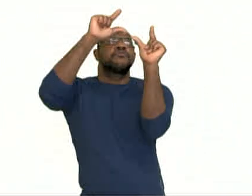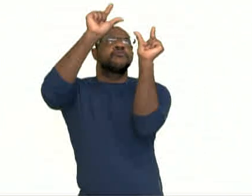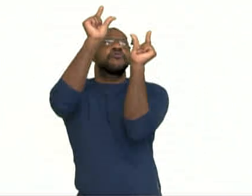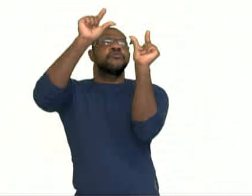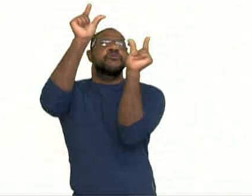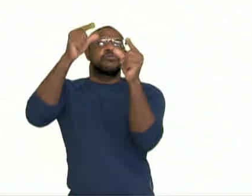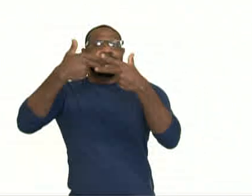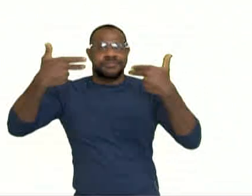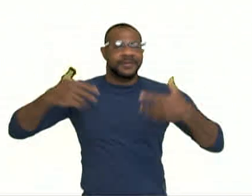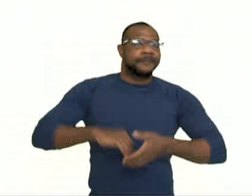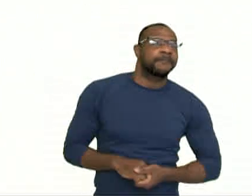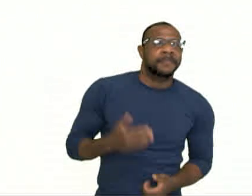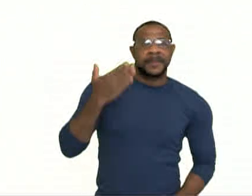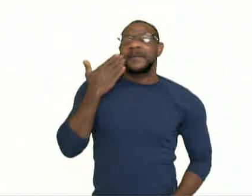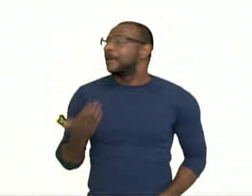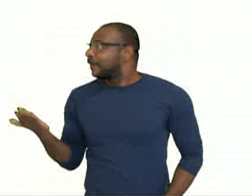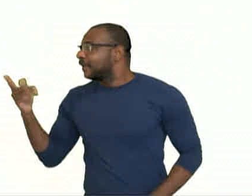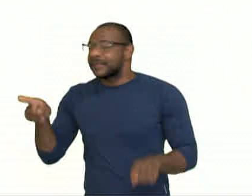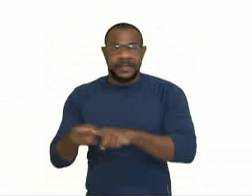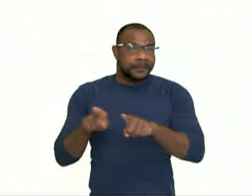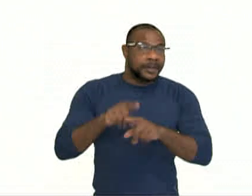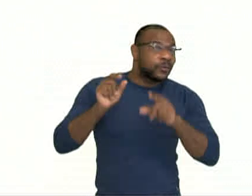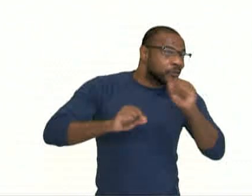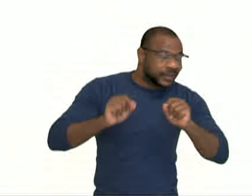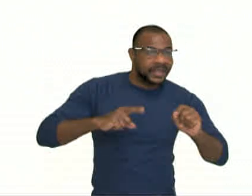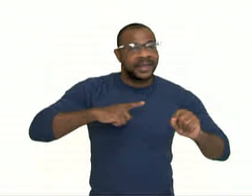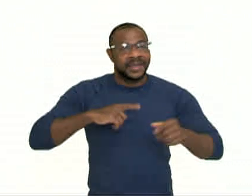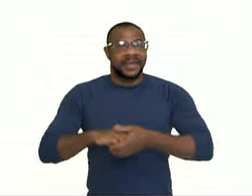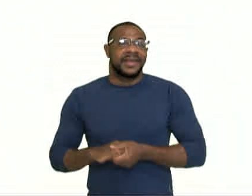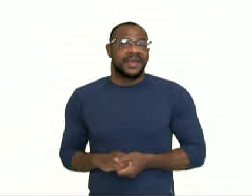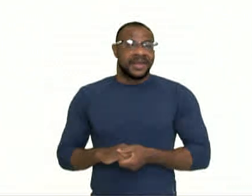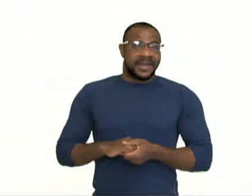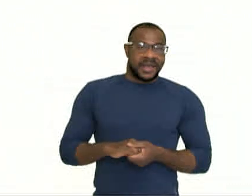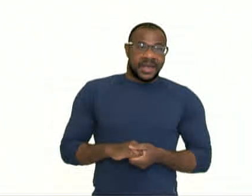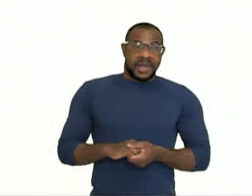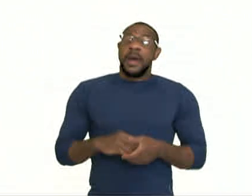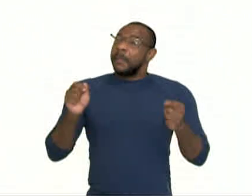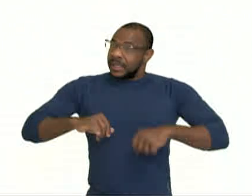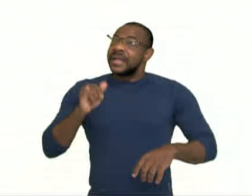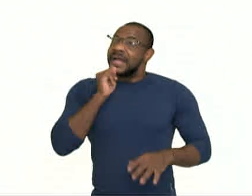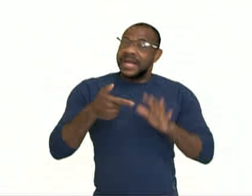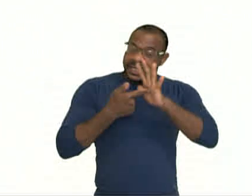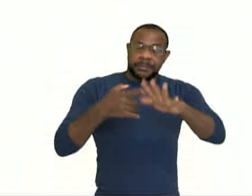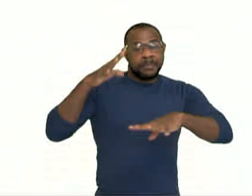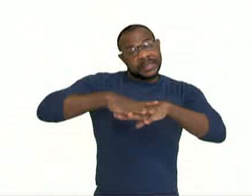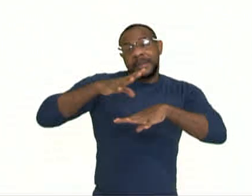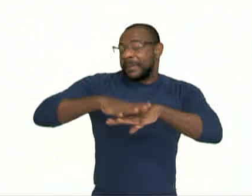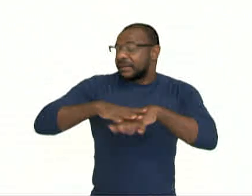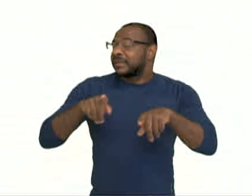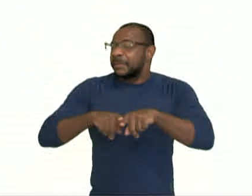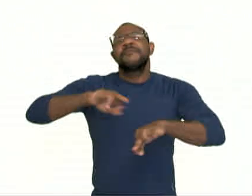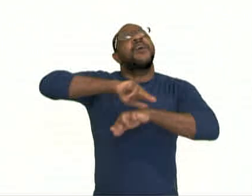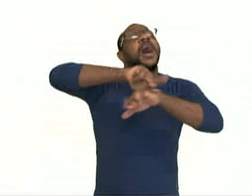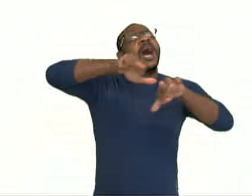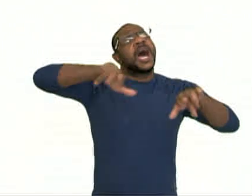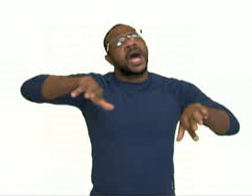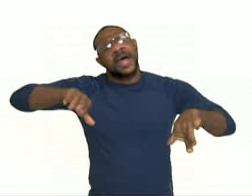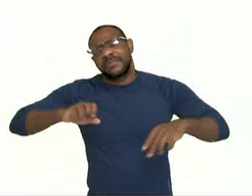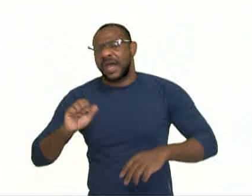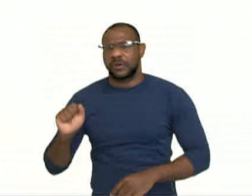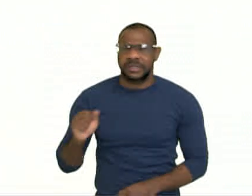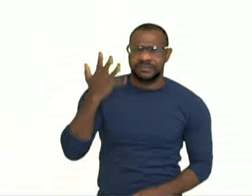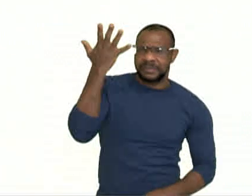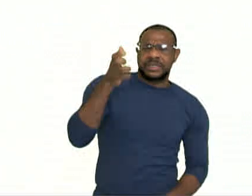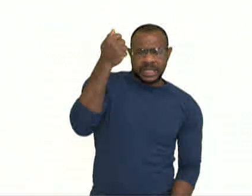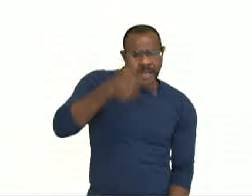periódico. As funções trigonométricas, elas podem ser modelos matemáticos de vários fenômenos que